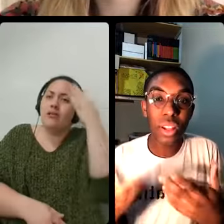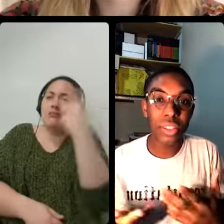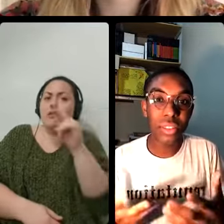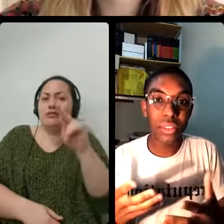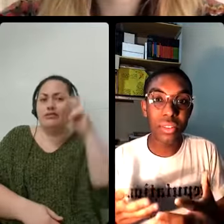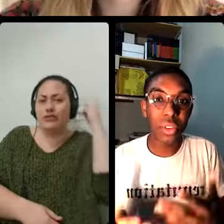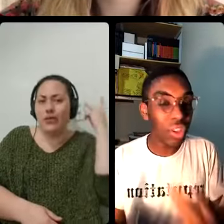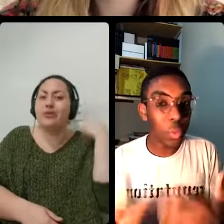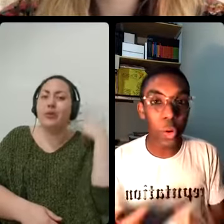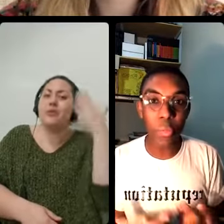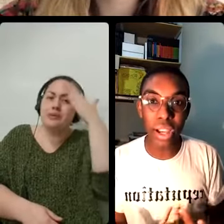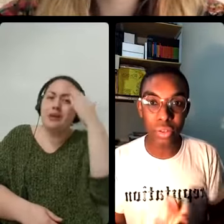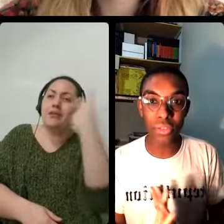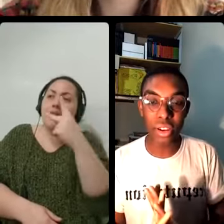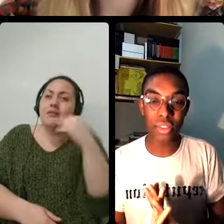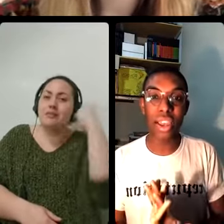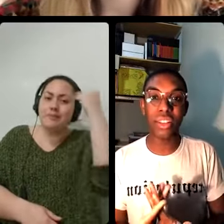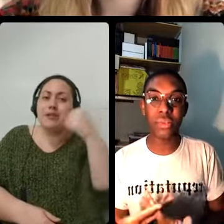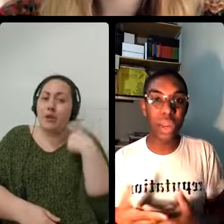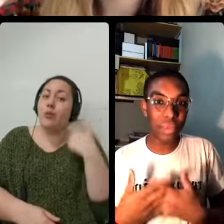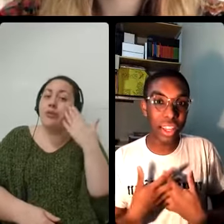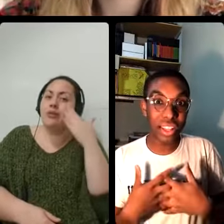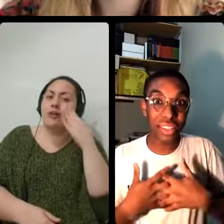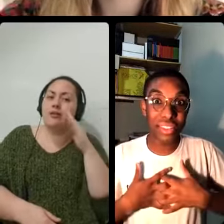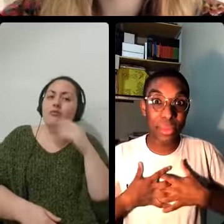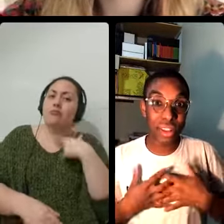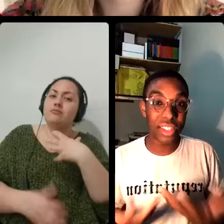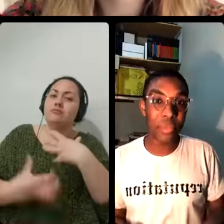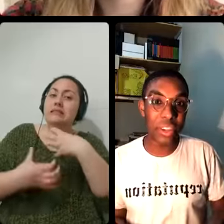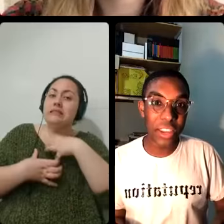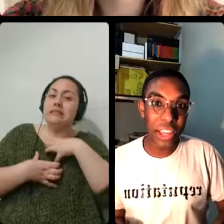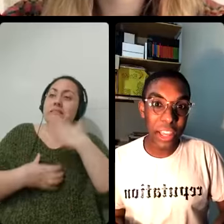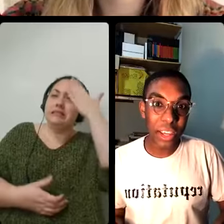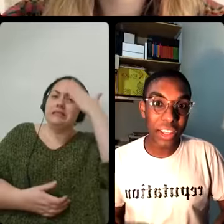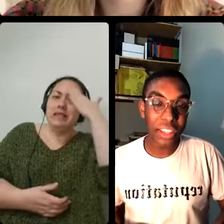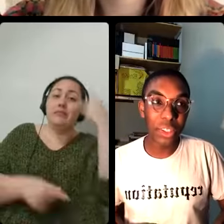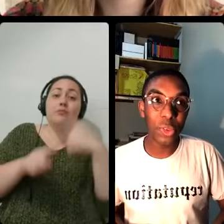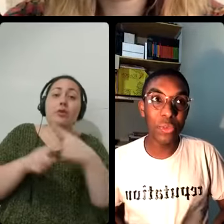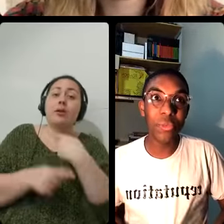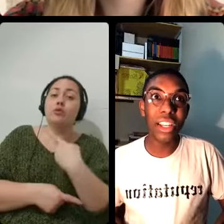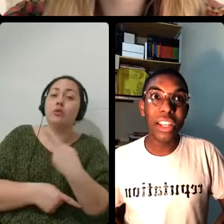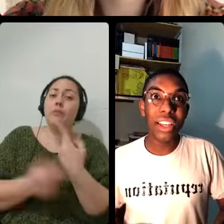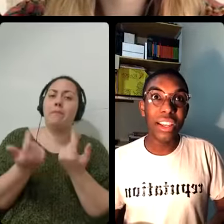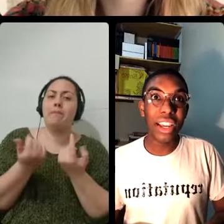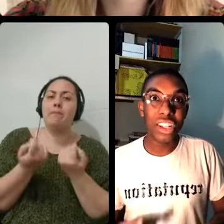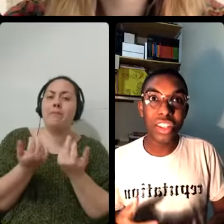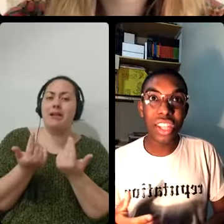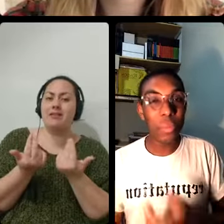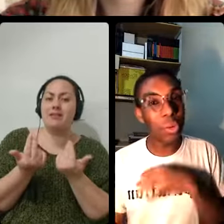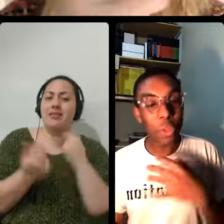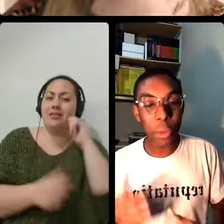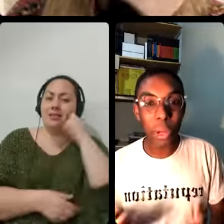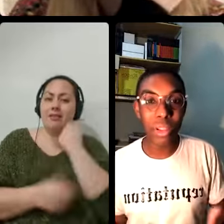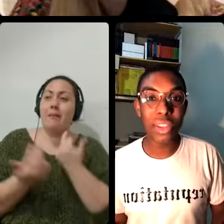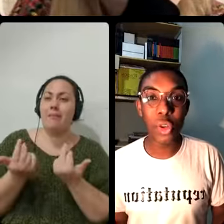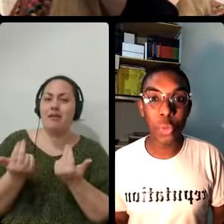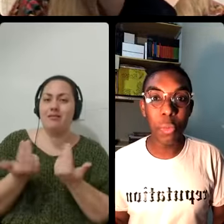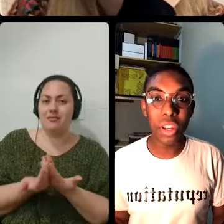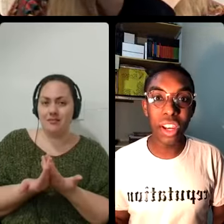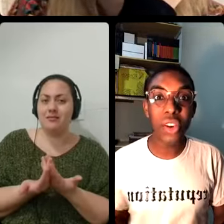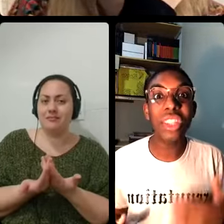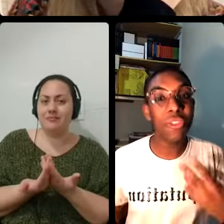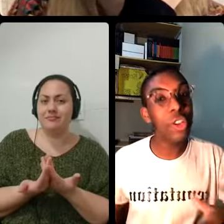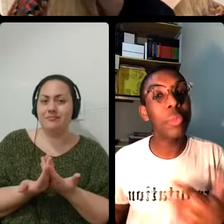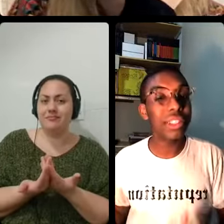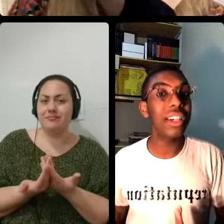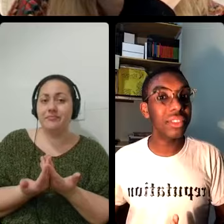como elas... Eu entendo um pouco mais o universo delas, né? Porque elas são semelhantes a mim. Então, a gente tem muito problema de saúde